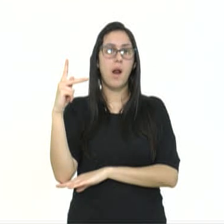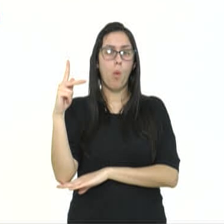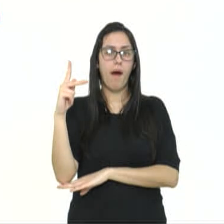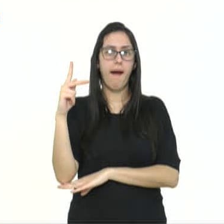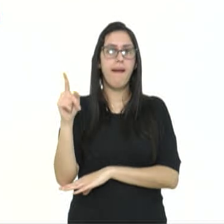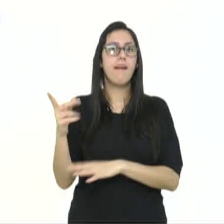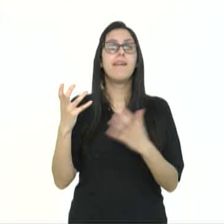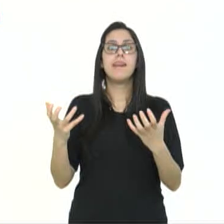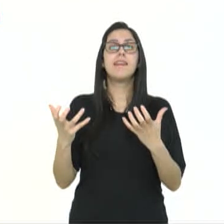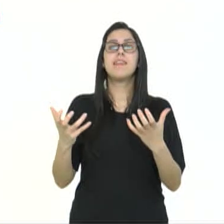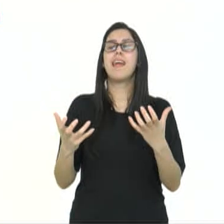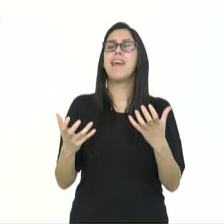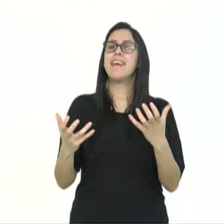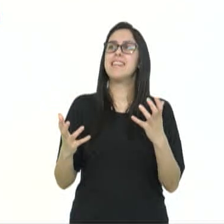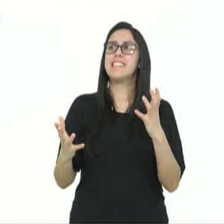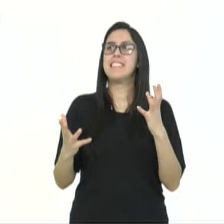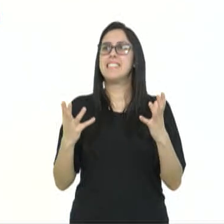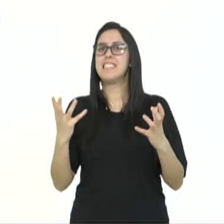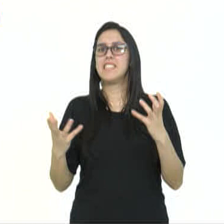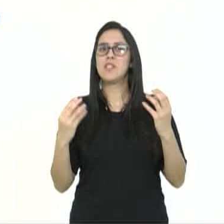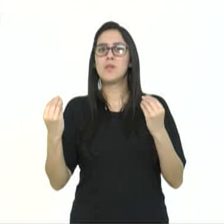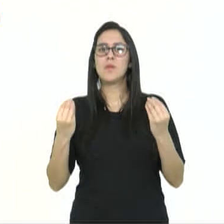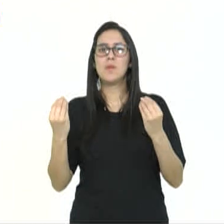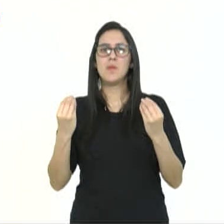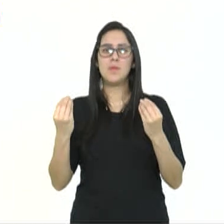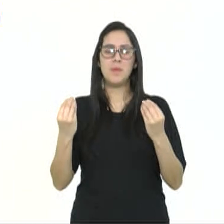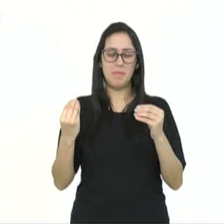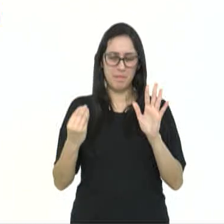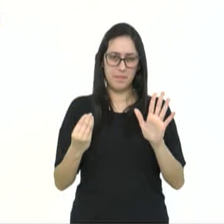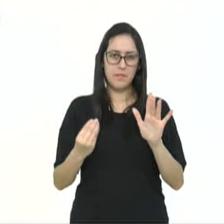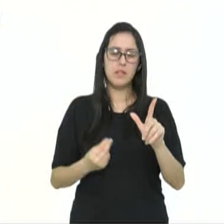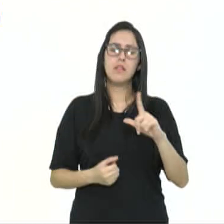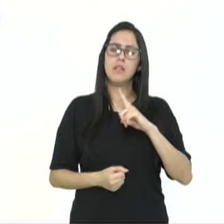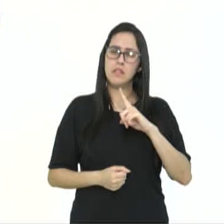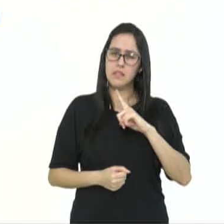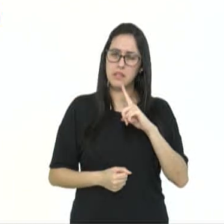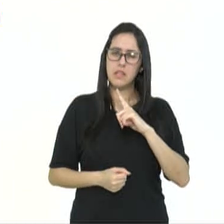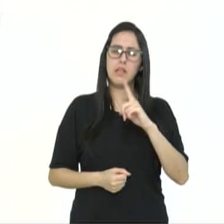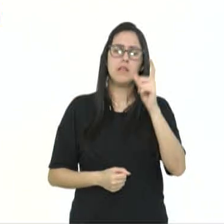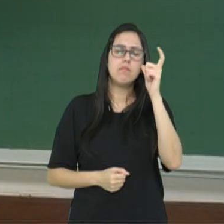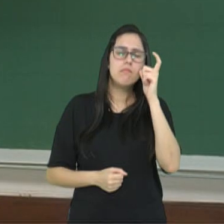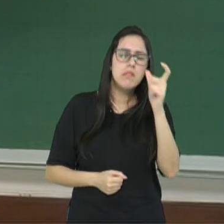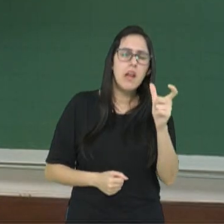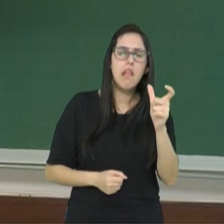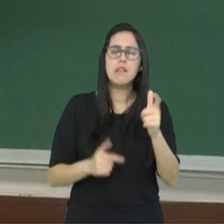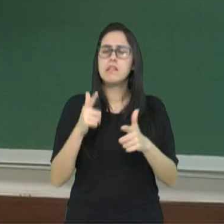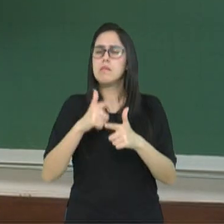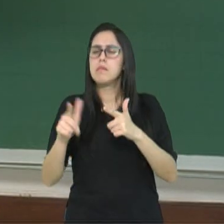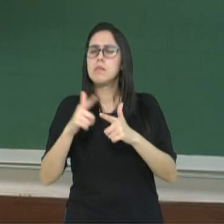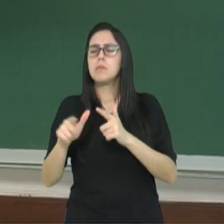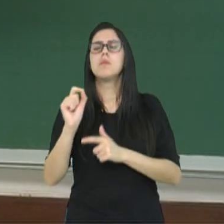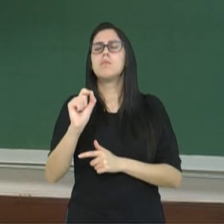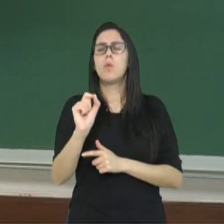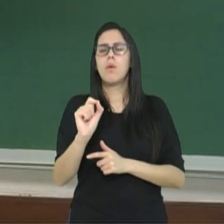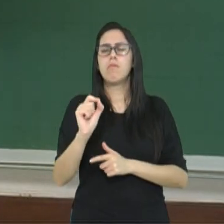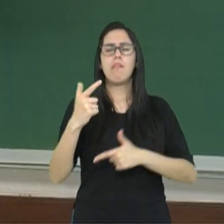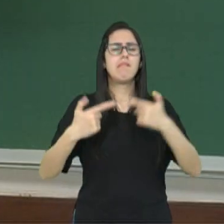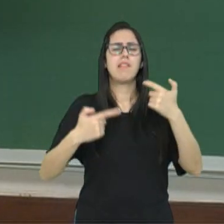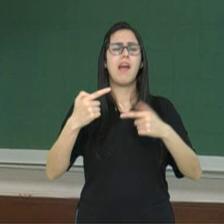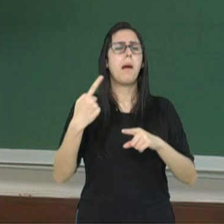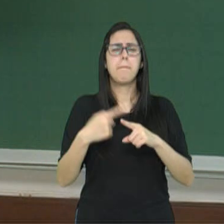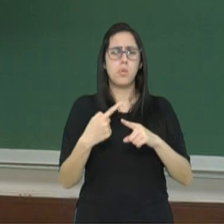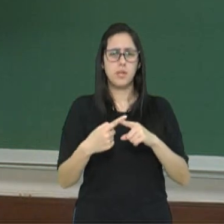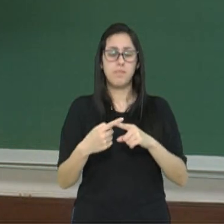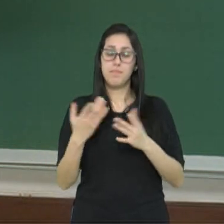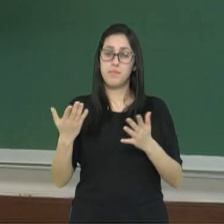se envolver nisso. Então, quais eram os conflitos e interesses que vão gerar essa guerra? Bom, o Brasil possui